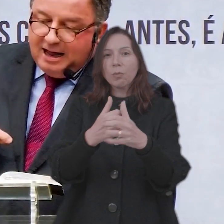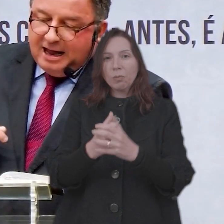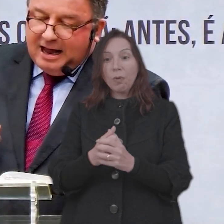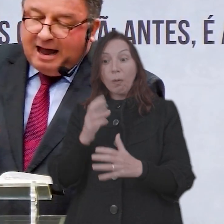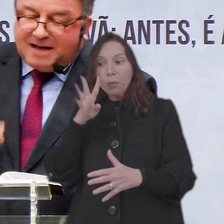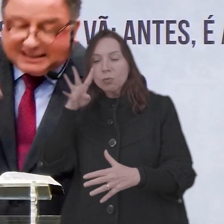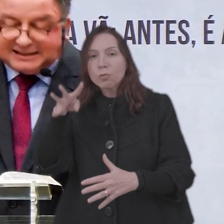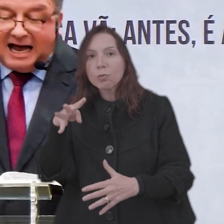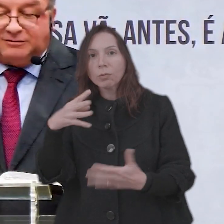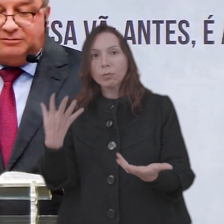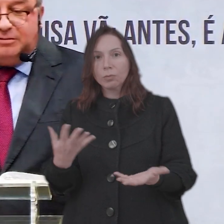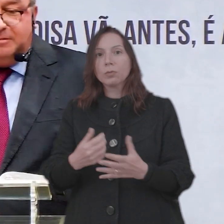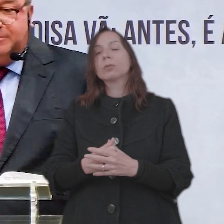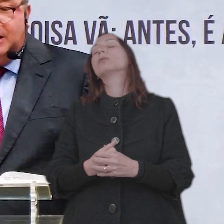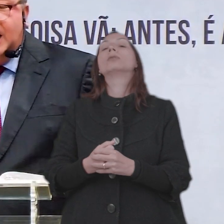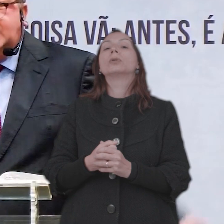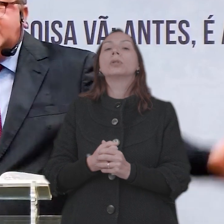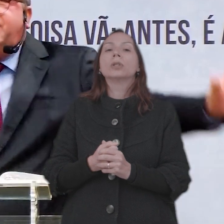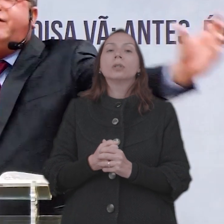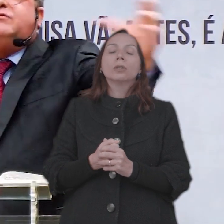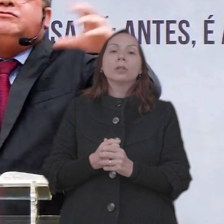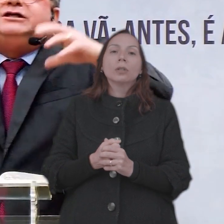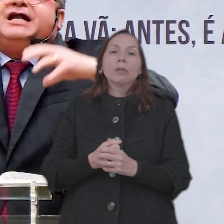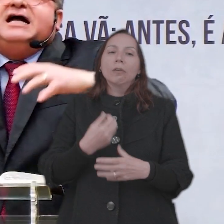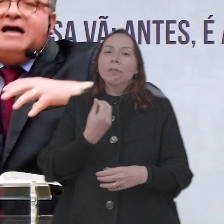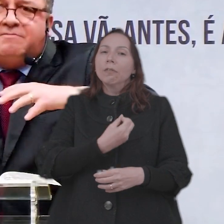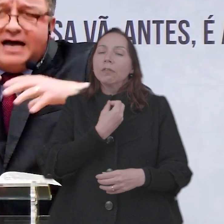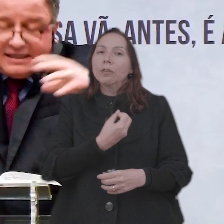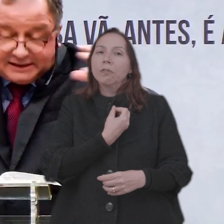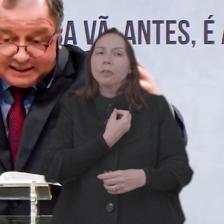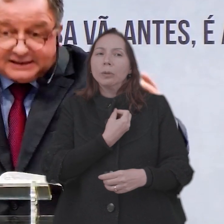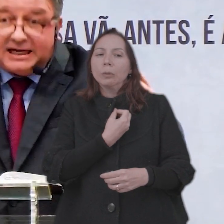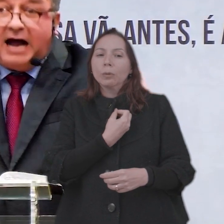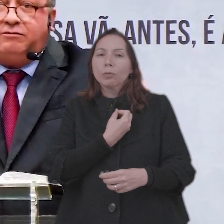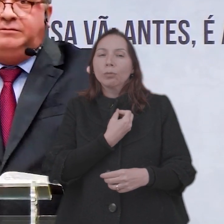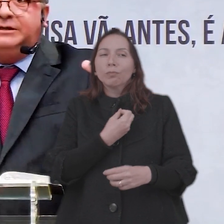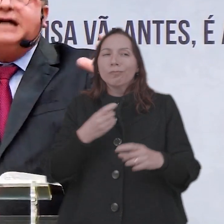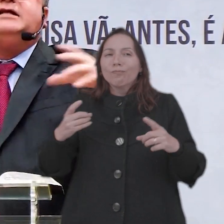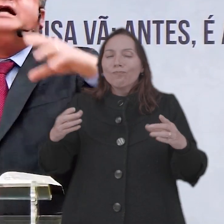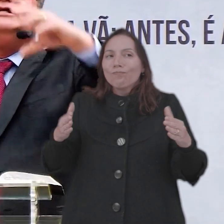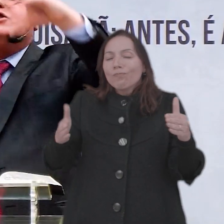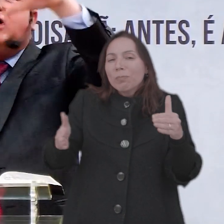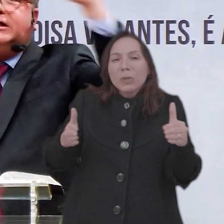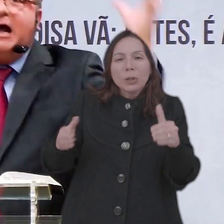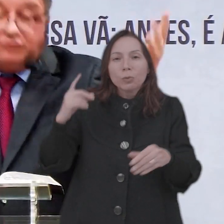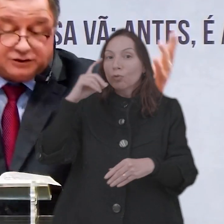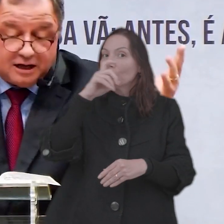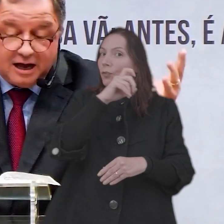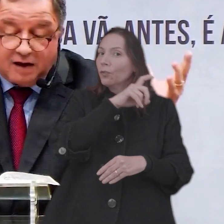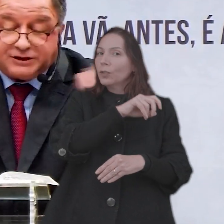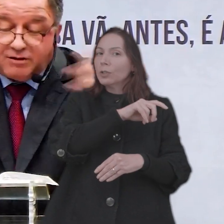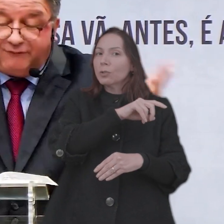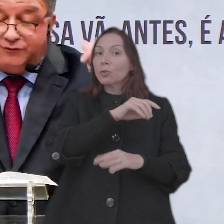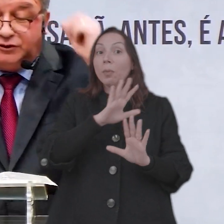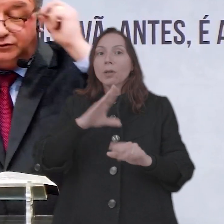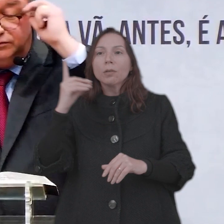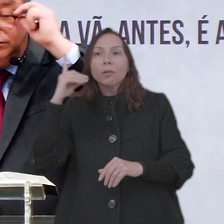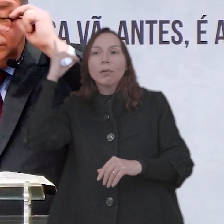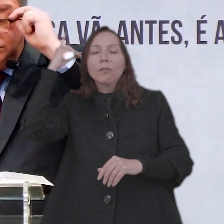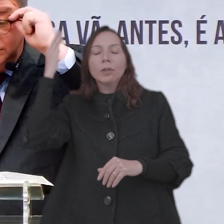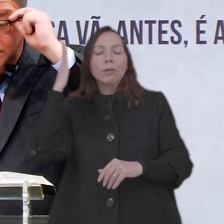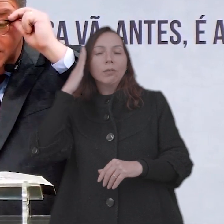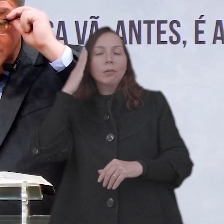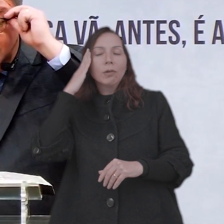forma, ameaçado. Ele está vivendo um drama existencial, e ele entende que só Deus é o seu